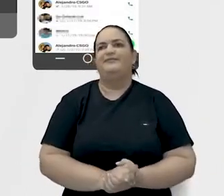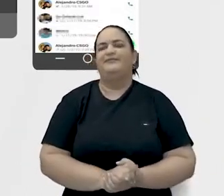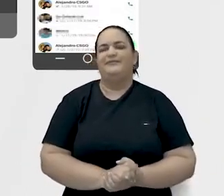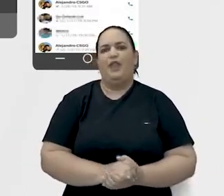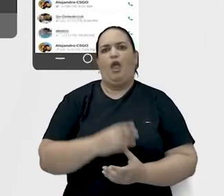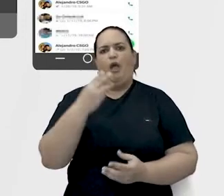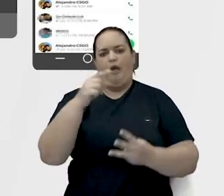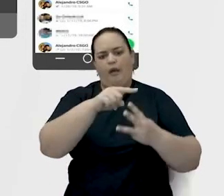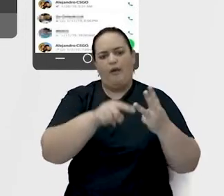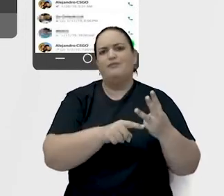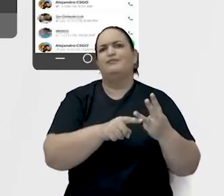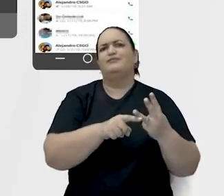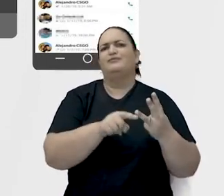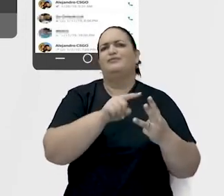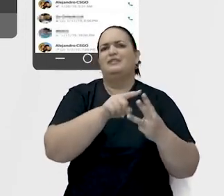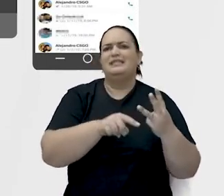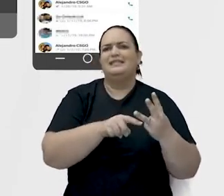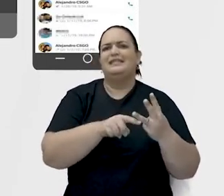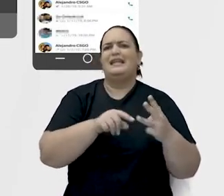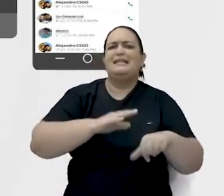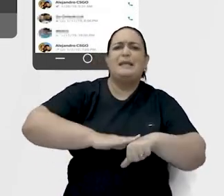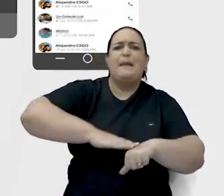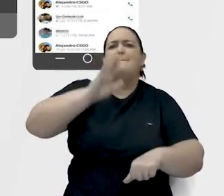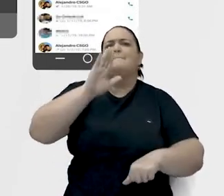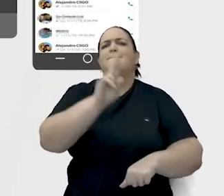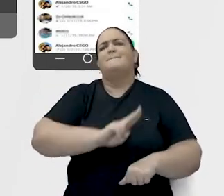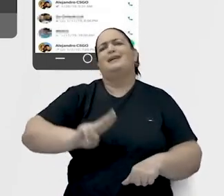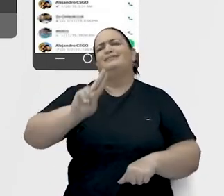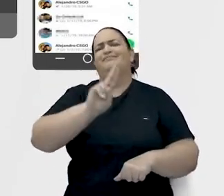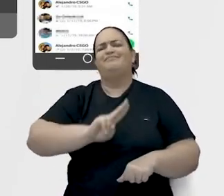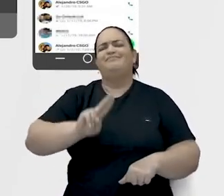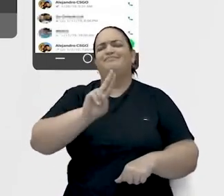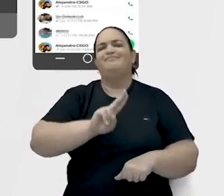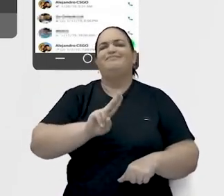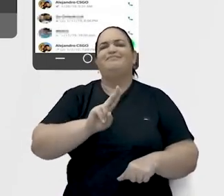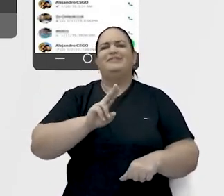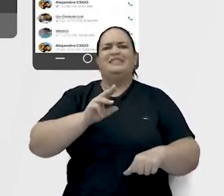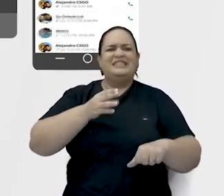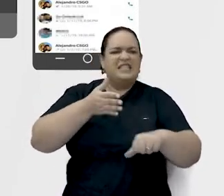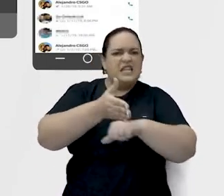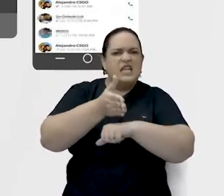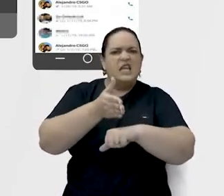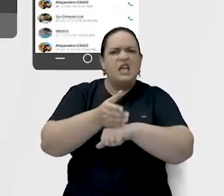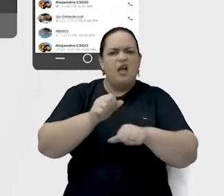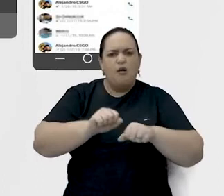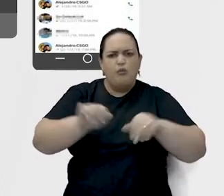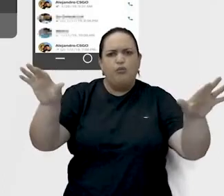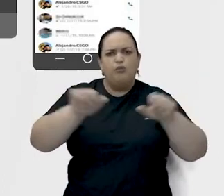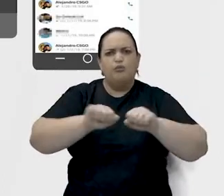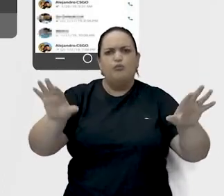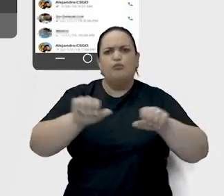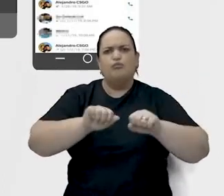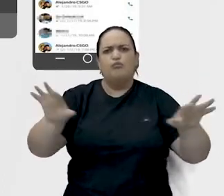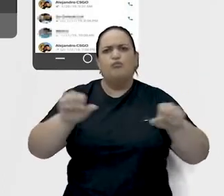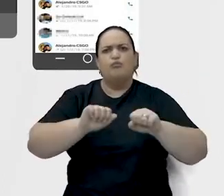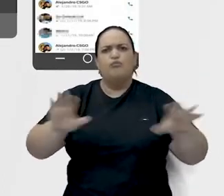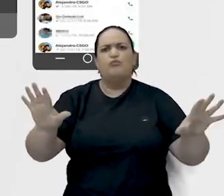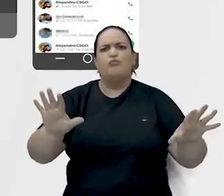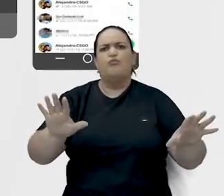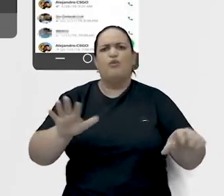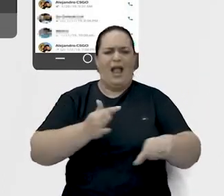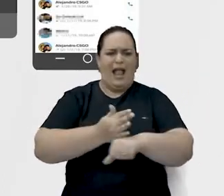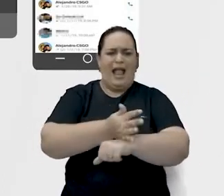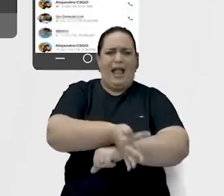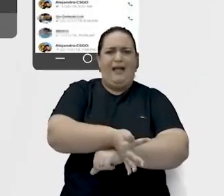WhatsApp são as ferramentas mais utilizadas a favor da fake news. A favor em que sentido? Né?